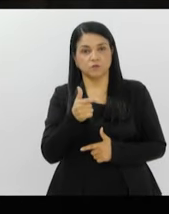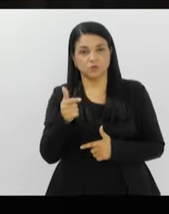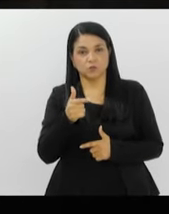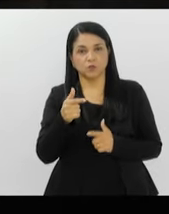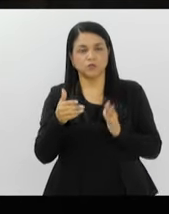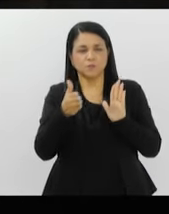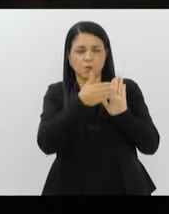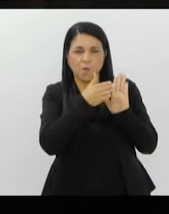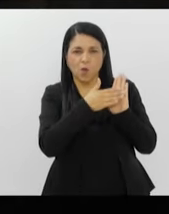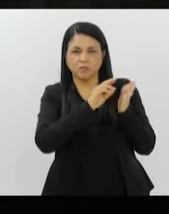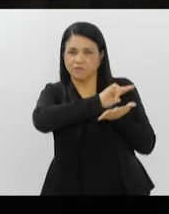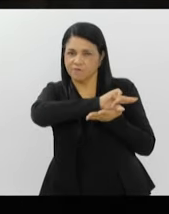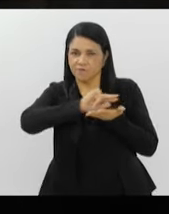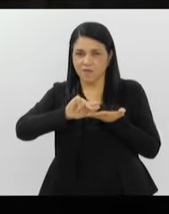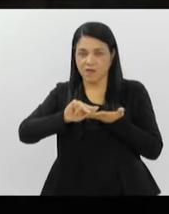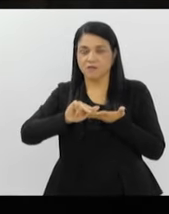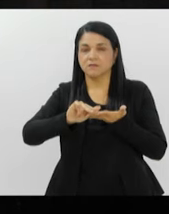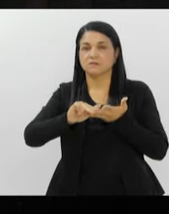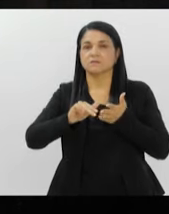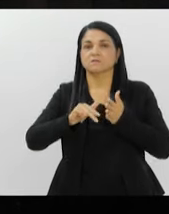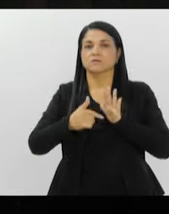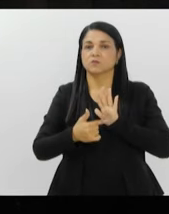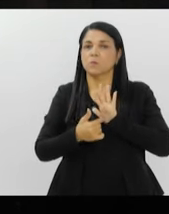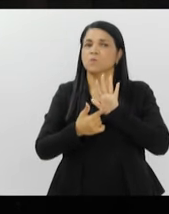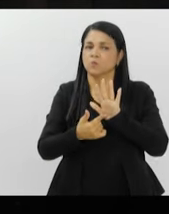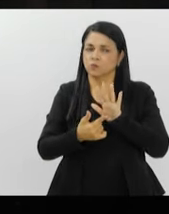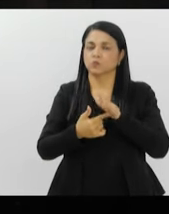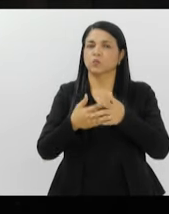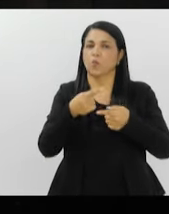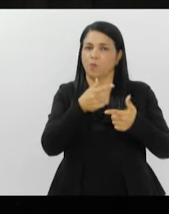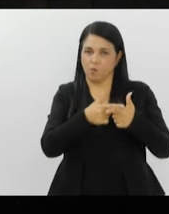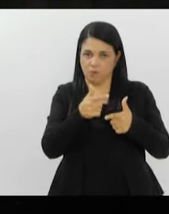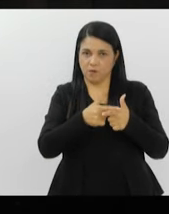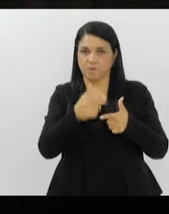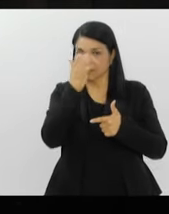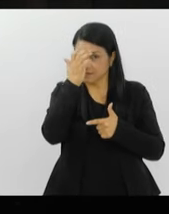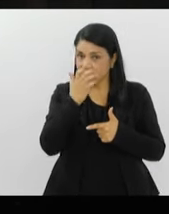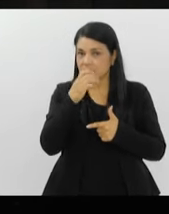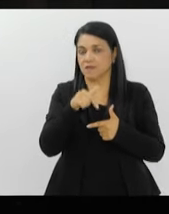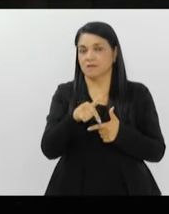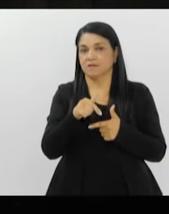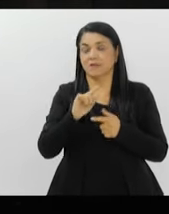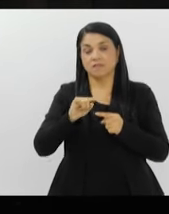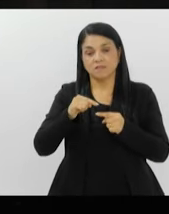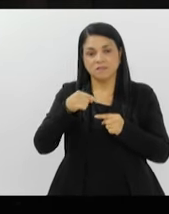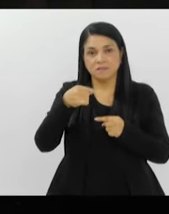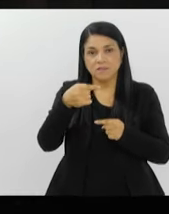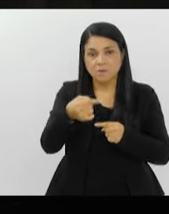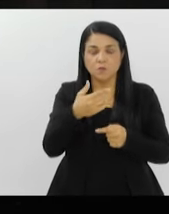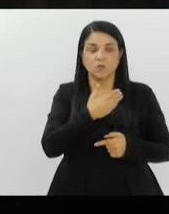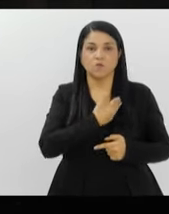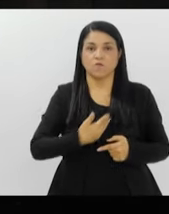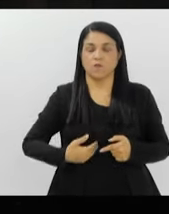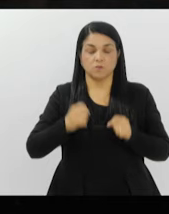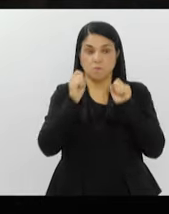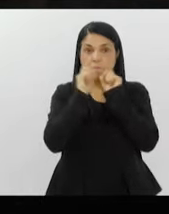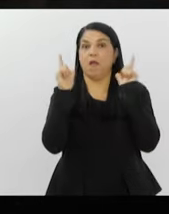onde a gente escancarou esse problema e só muito mais tarde é que o governo